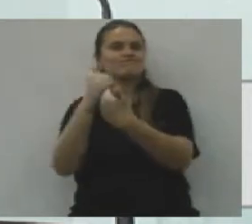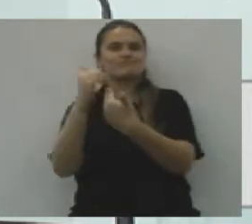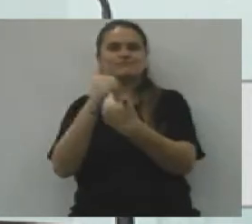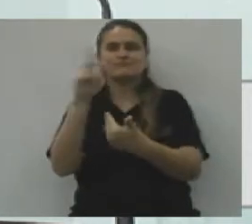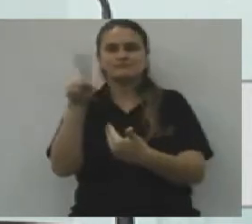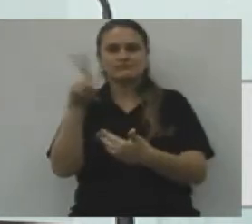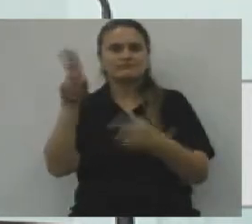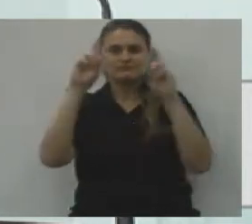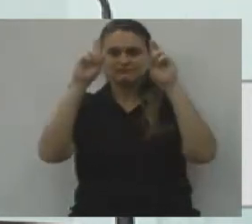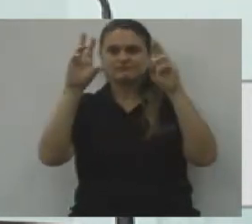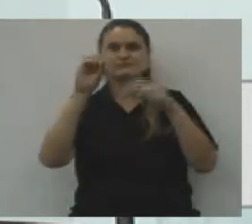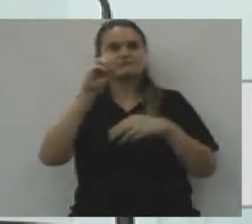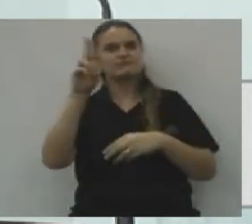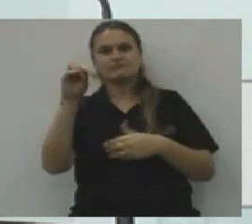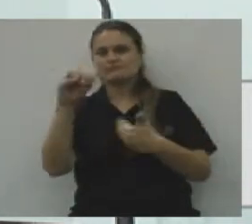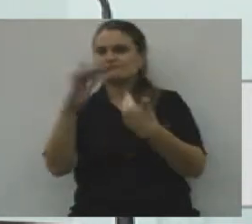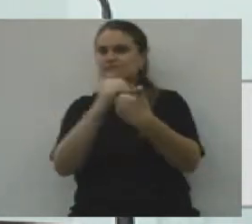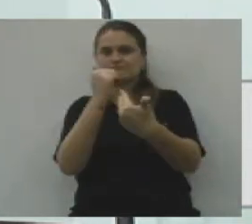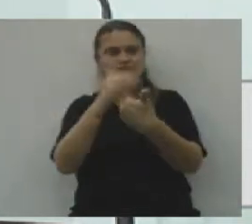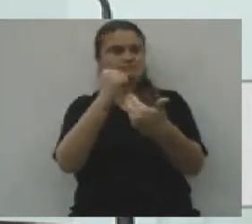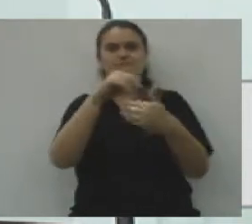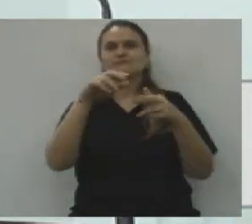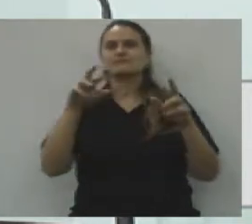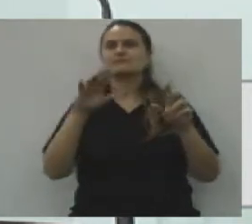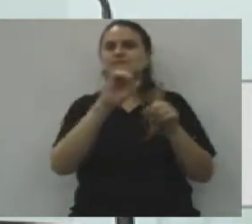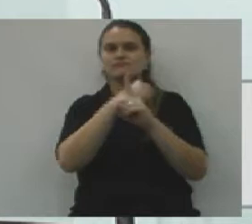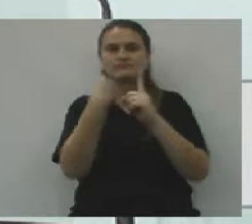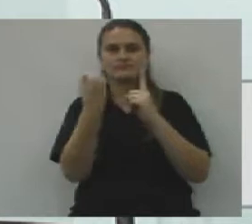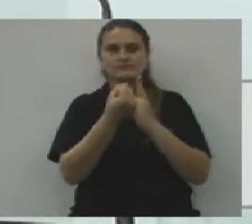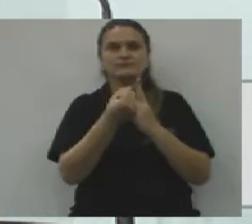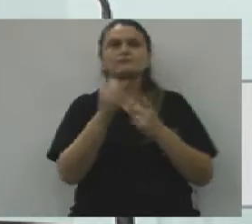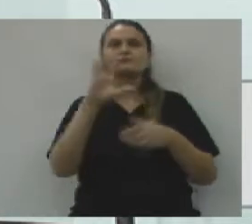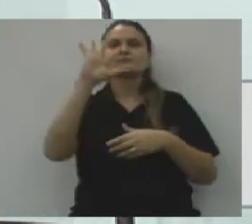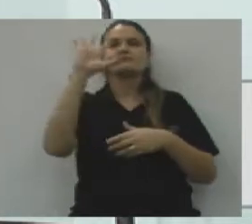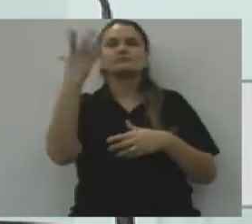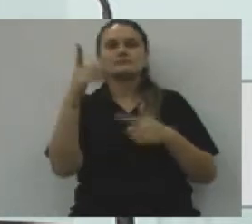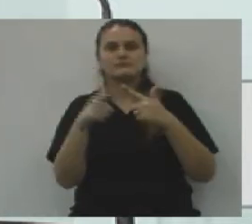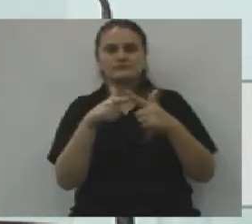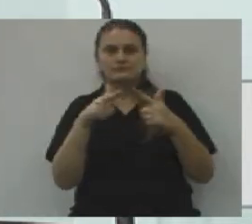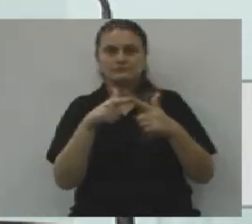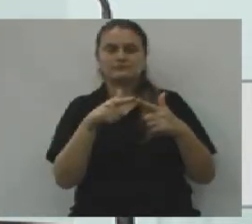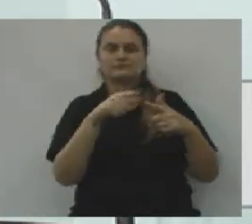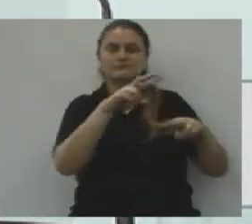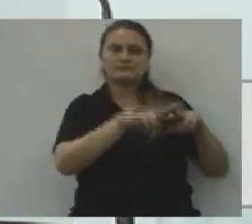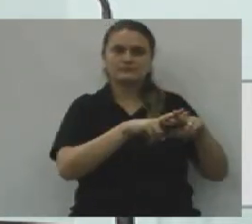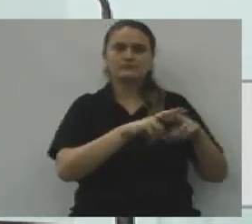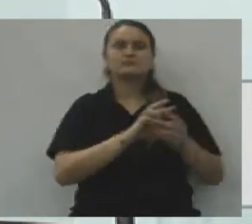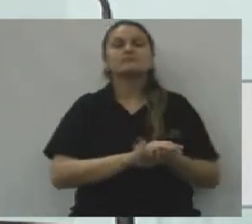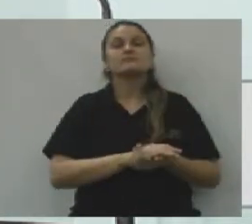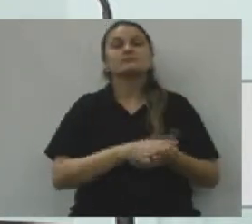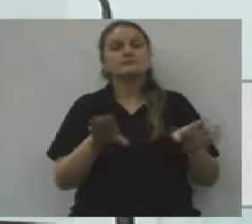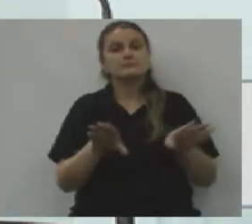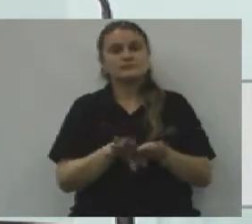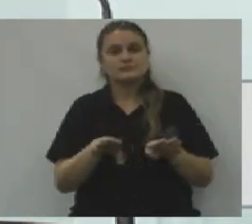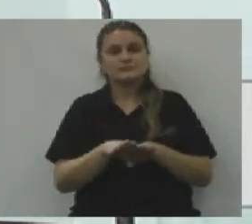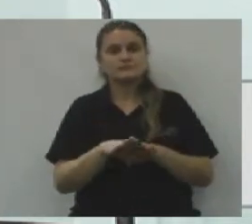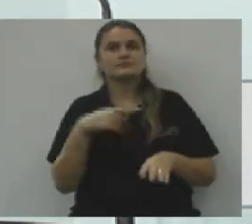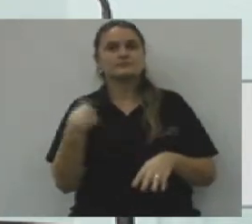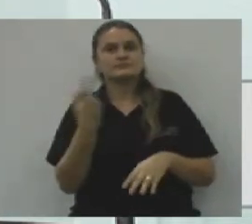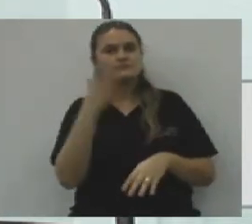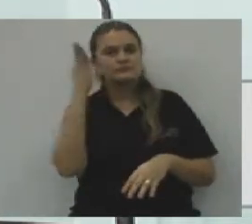sistema todo, eles foram parar numa cela. Ao mesmo tempo, nós sabemos